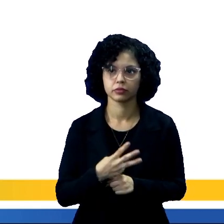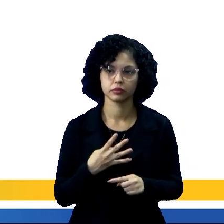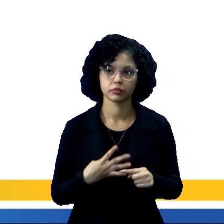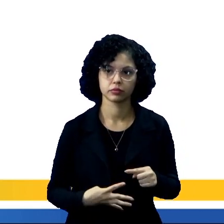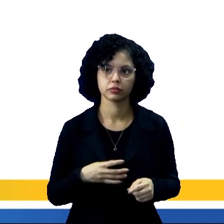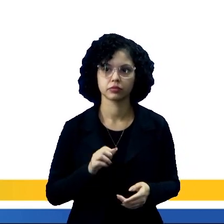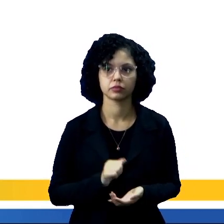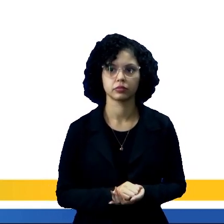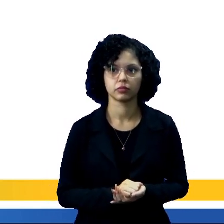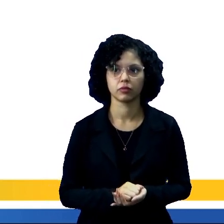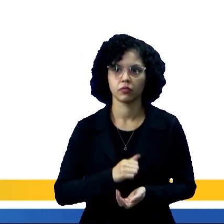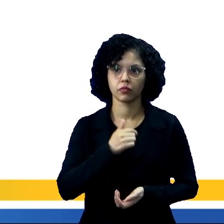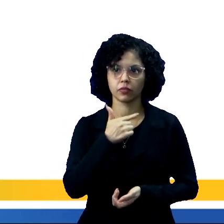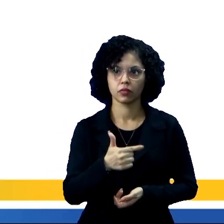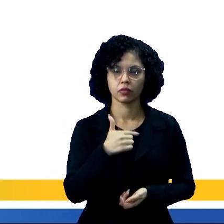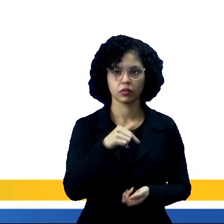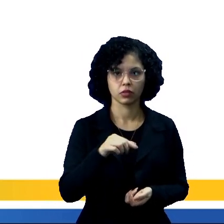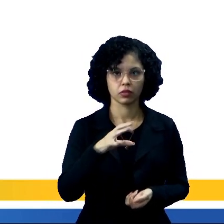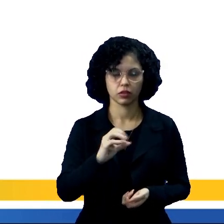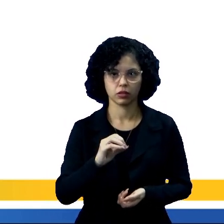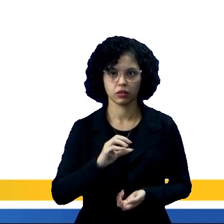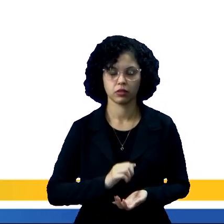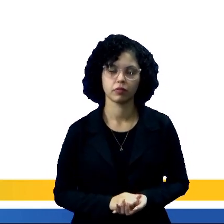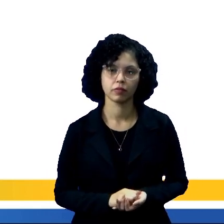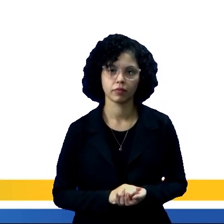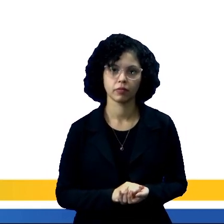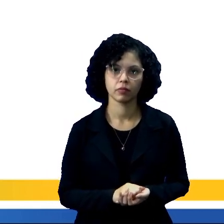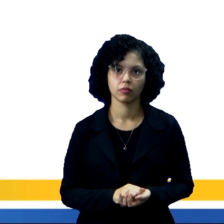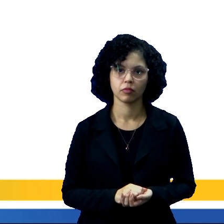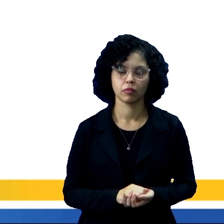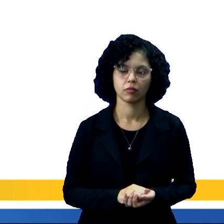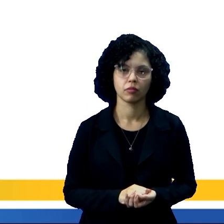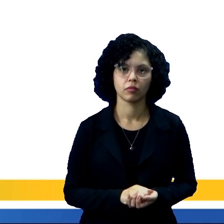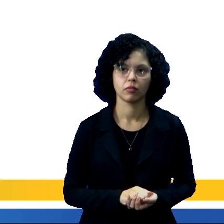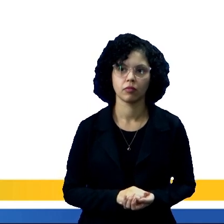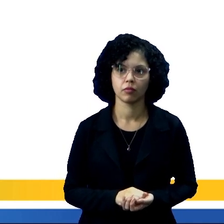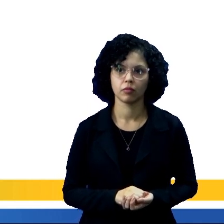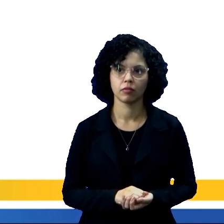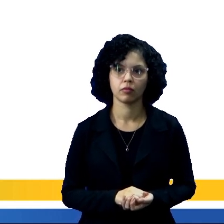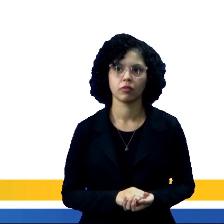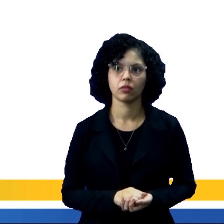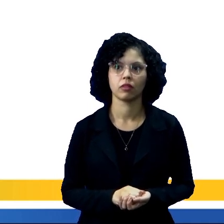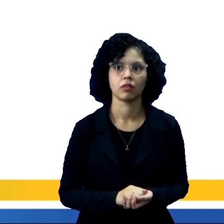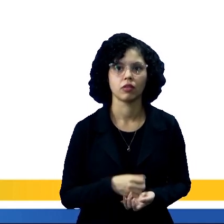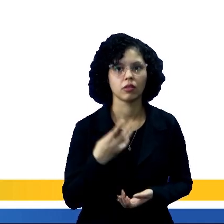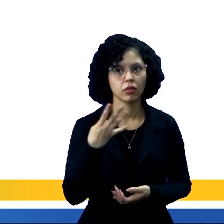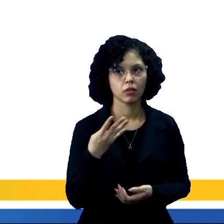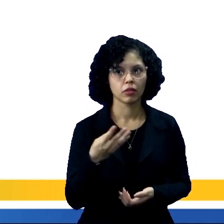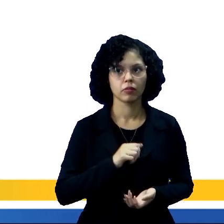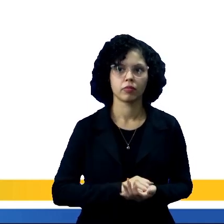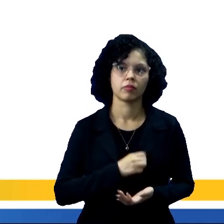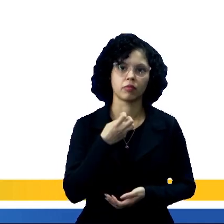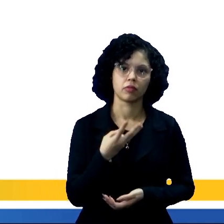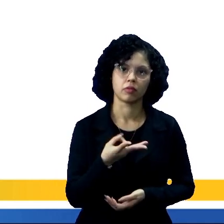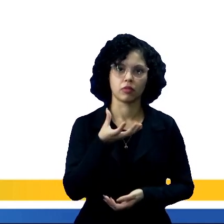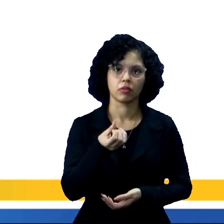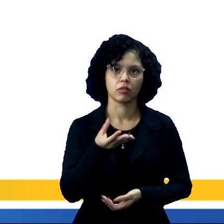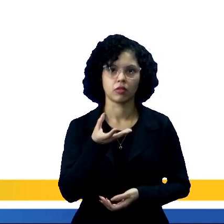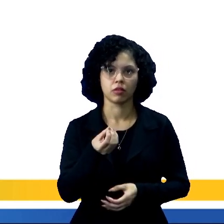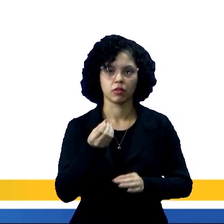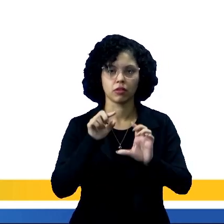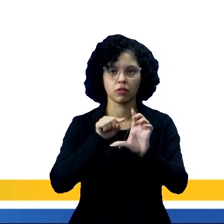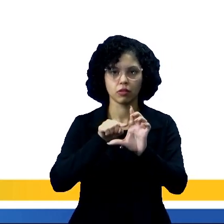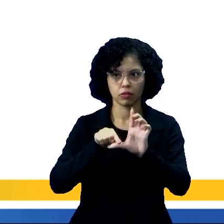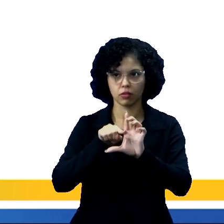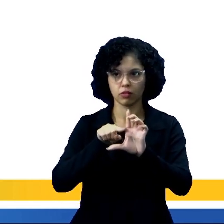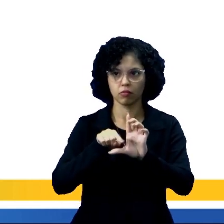Ou seja, ele já está aí aos 270 graus. E na quarta figura, uma volta